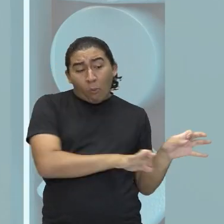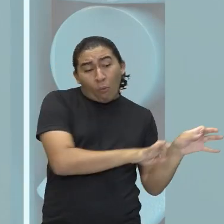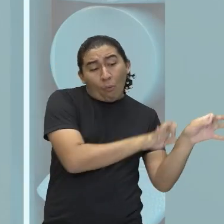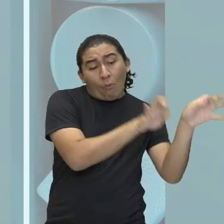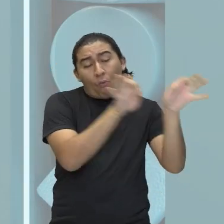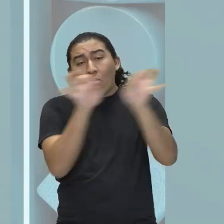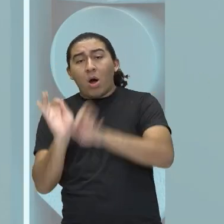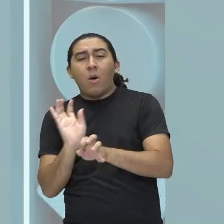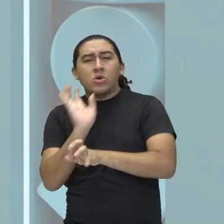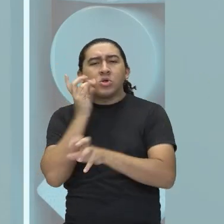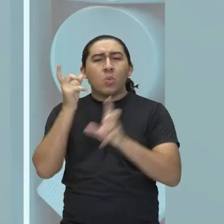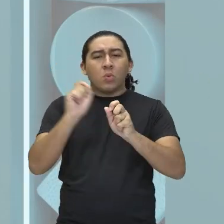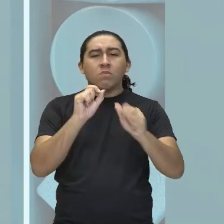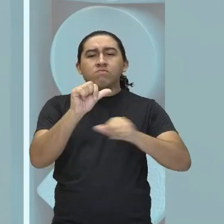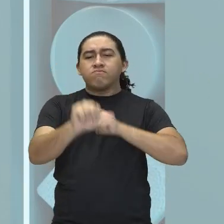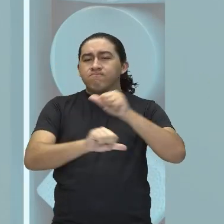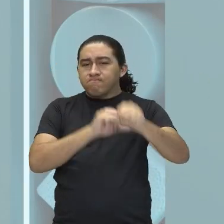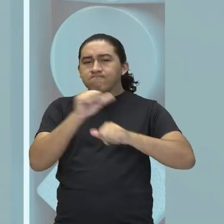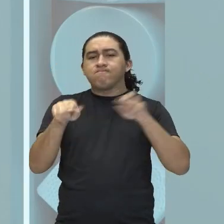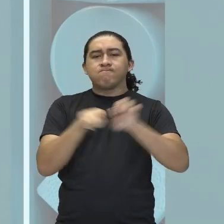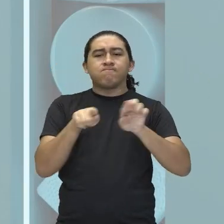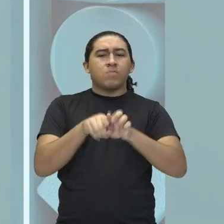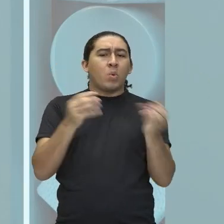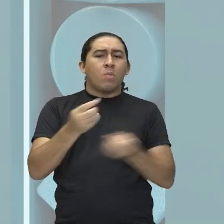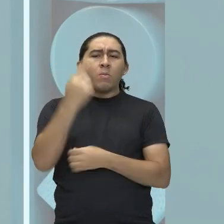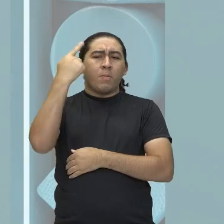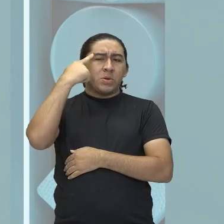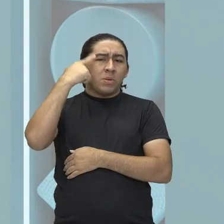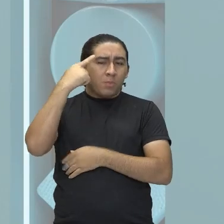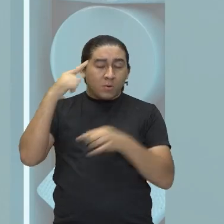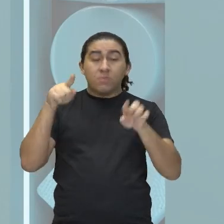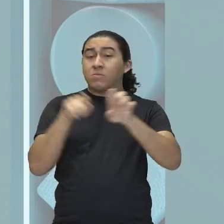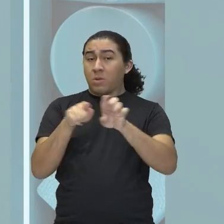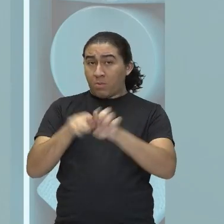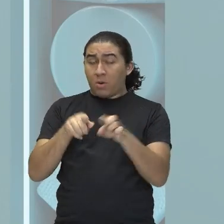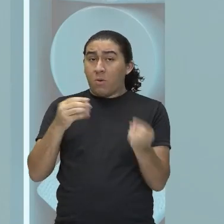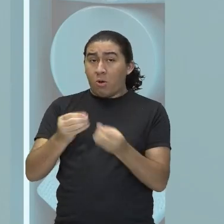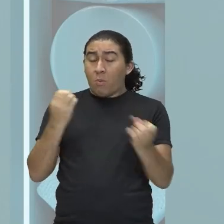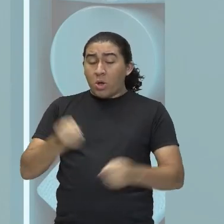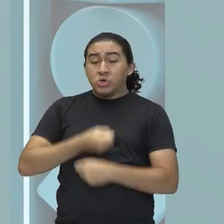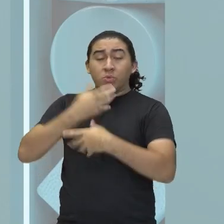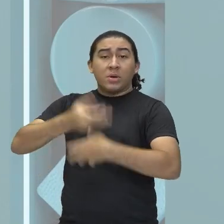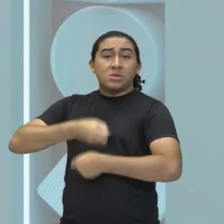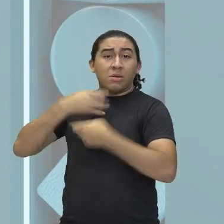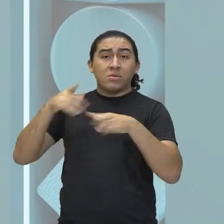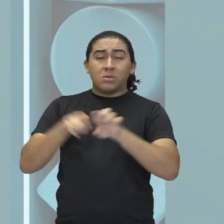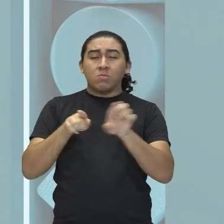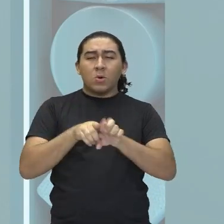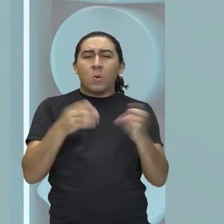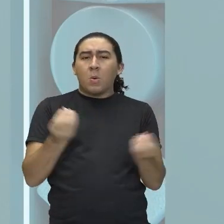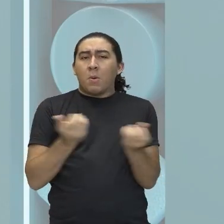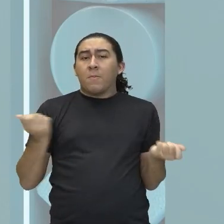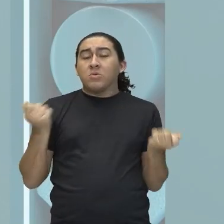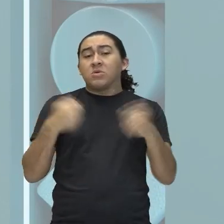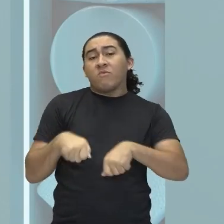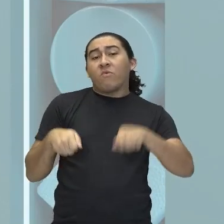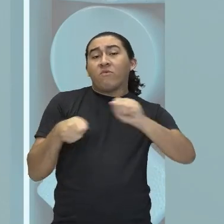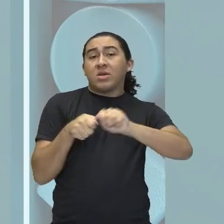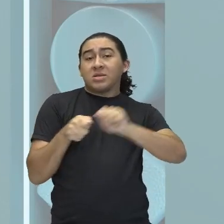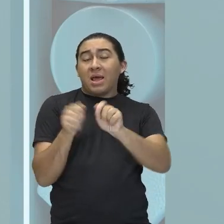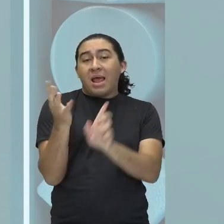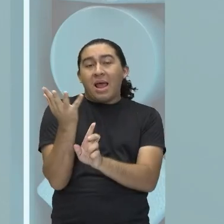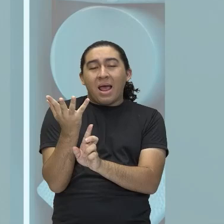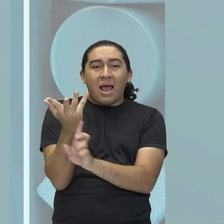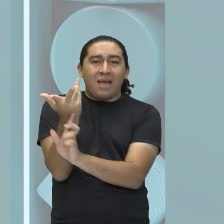também em mudanças na forma de pensar, na forma de se expressar e na forma de fazer a arte